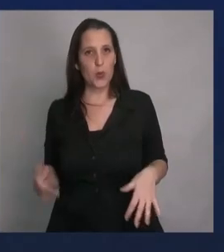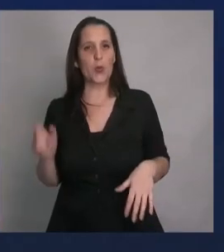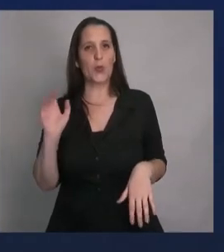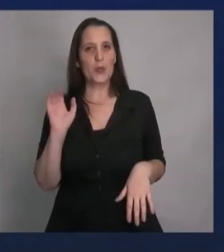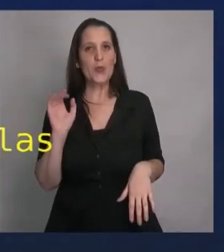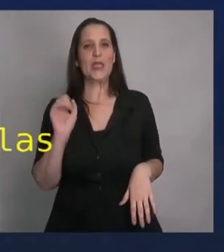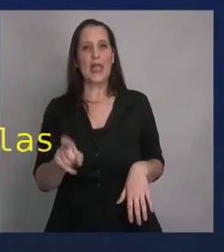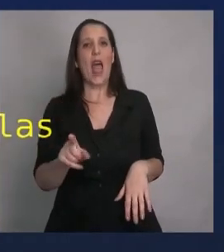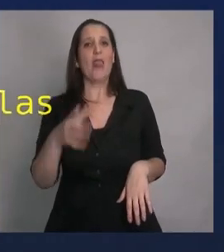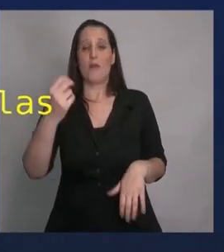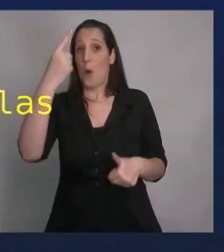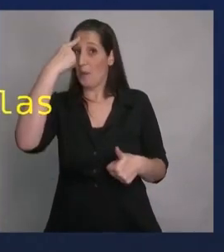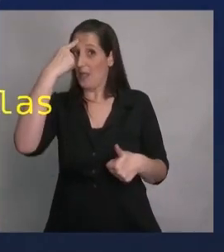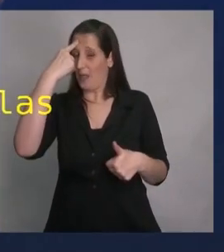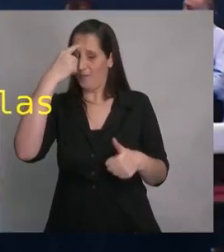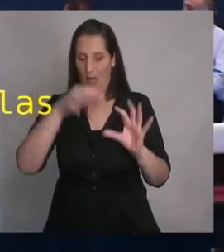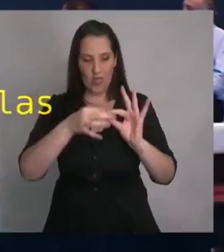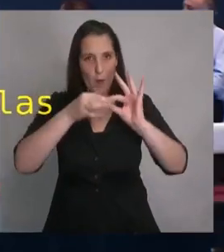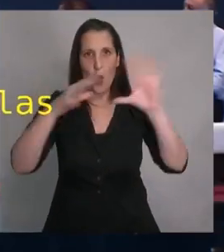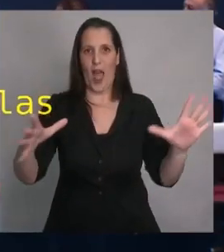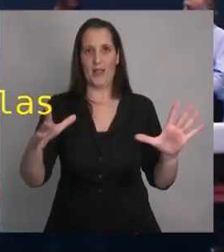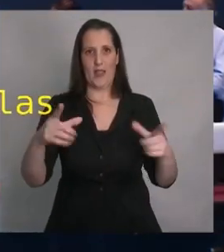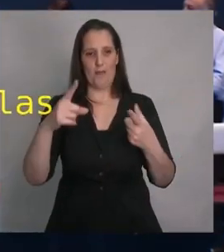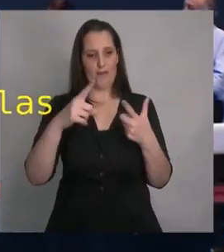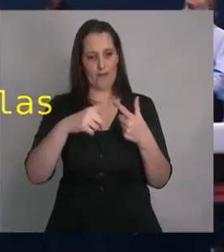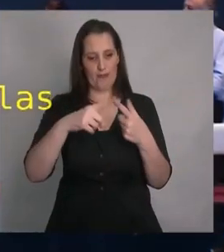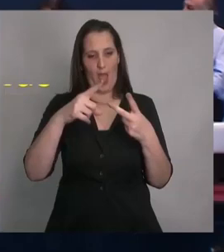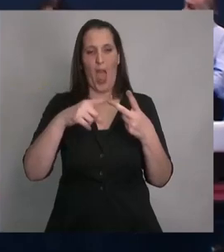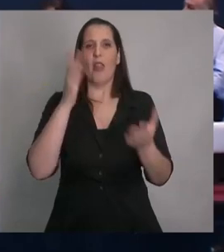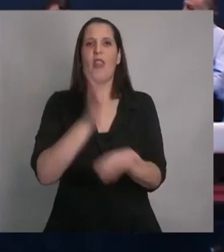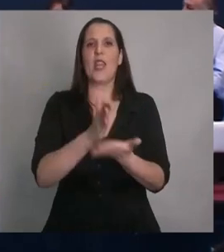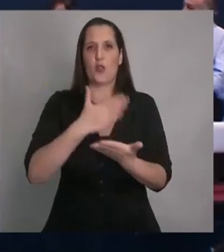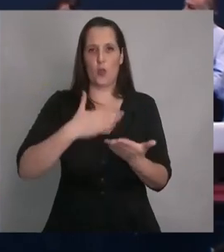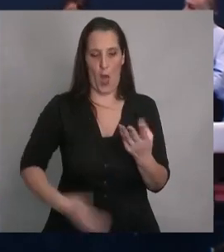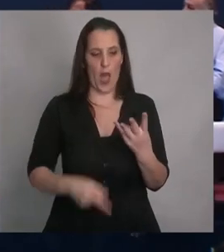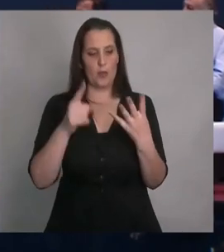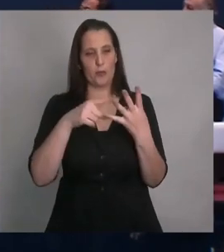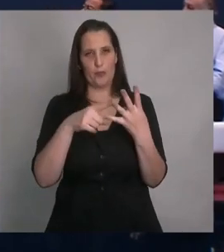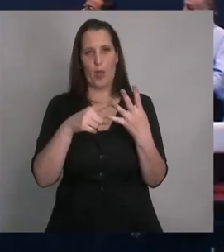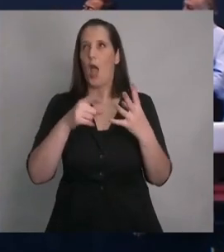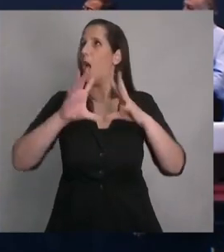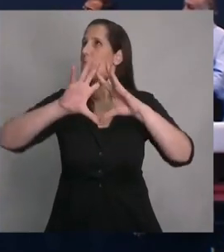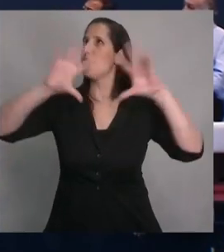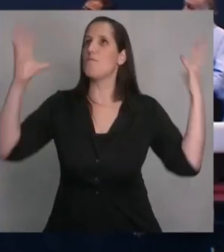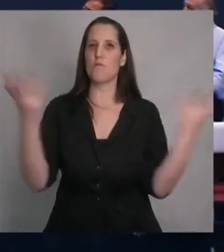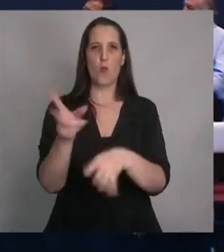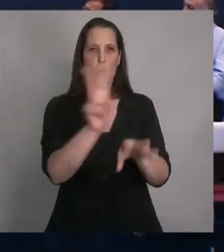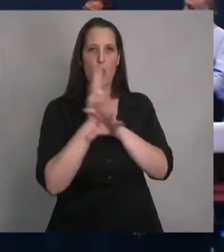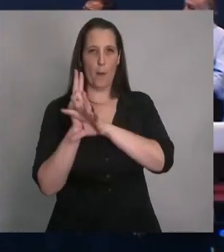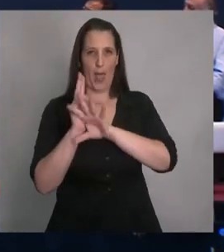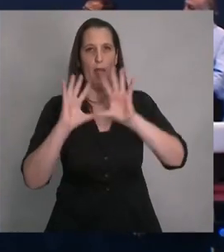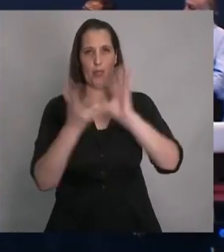Um segundo, ambiental. Pisarela, Luana, creio que na Europa há uma grande